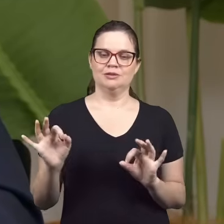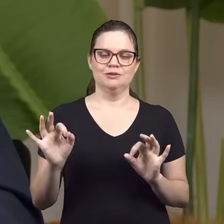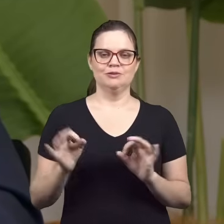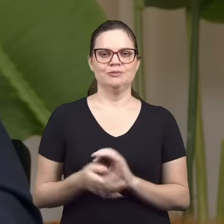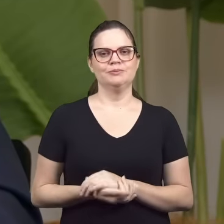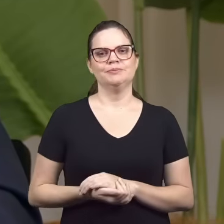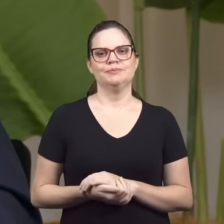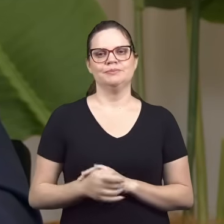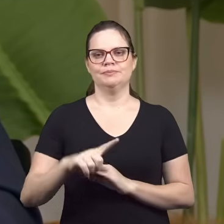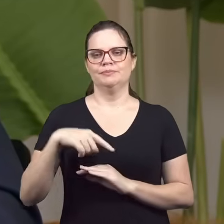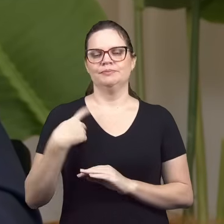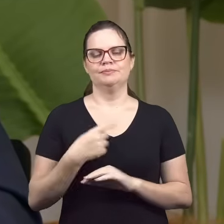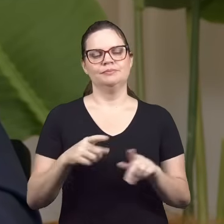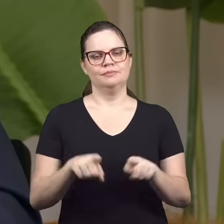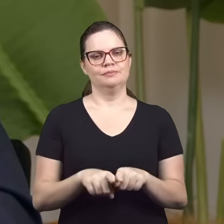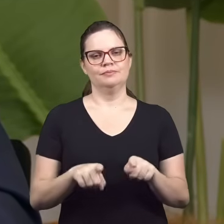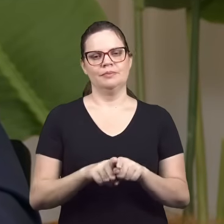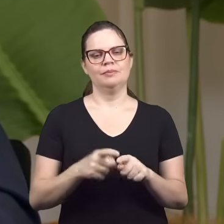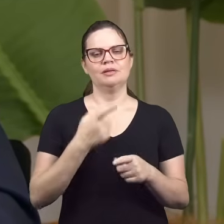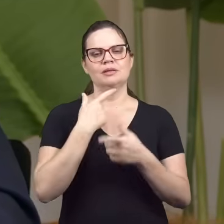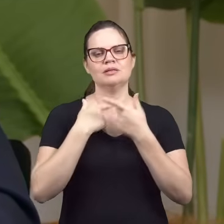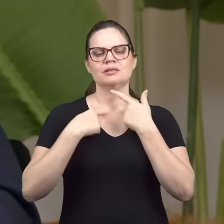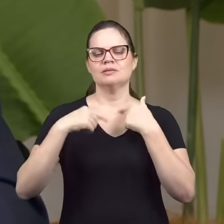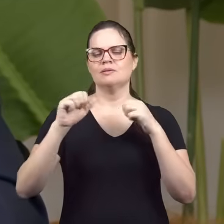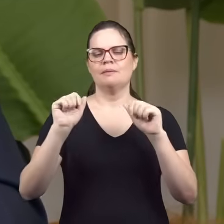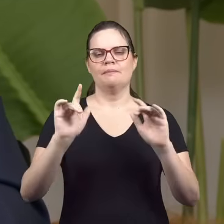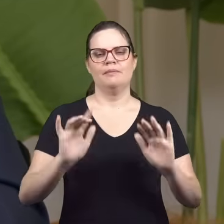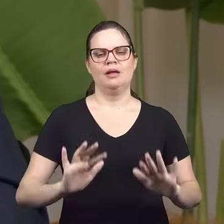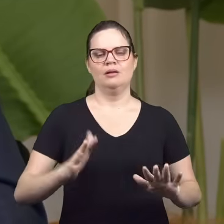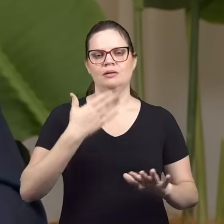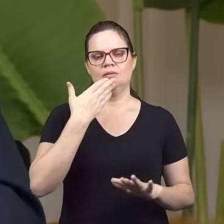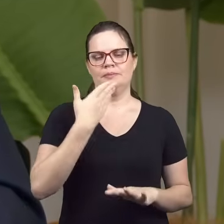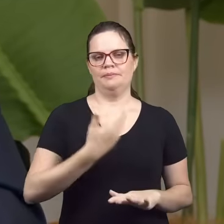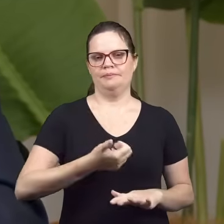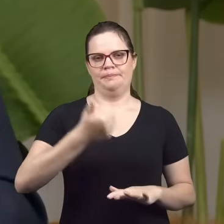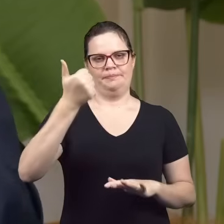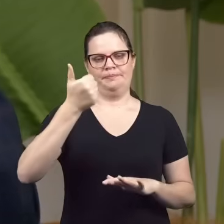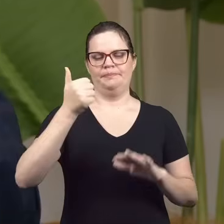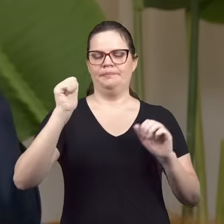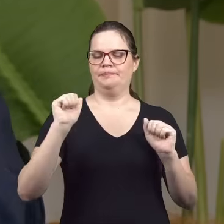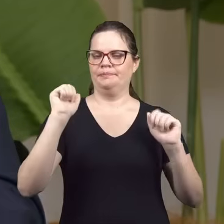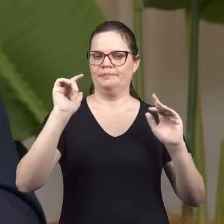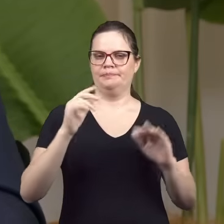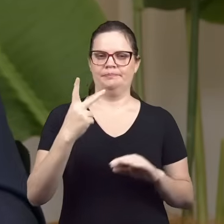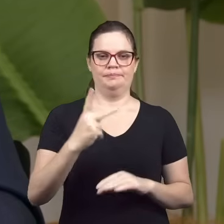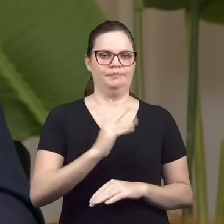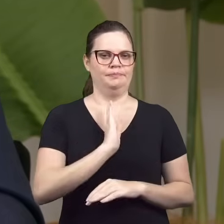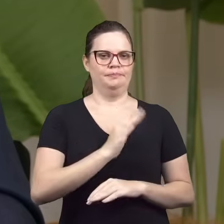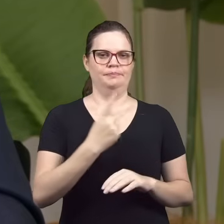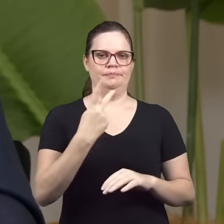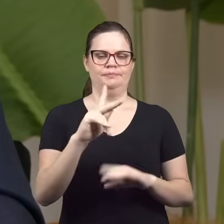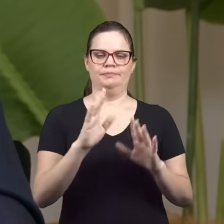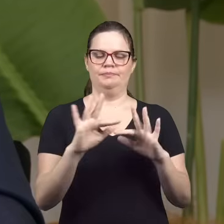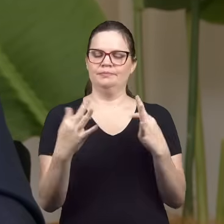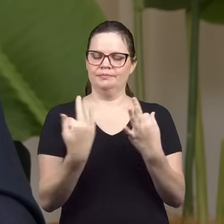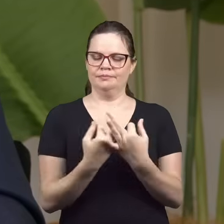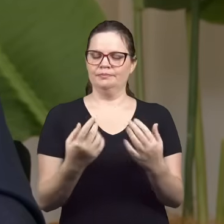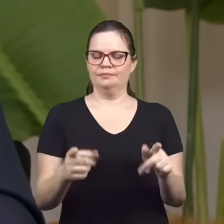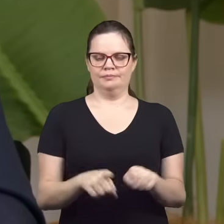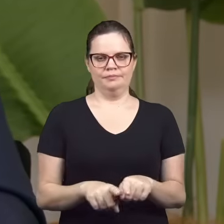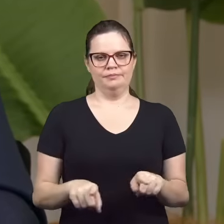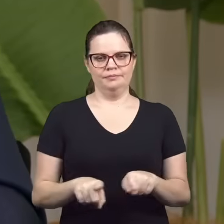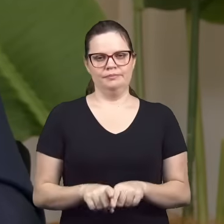acompanhou, nós desejamos o melhor, a bênção do Senhor Jesus para o seu coração e para a sua família